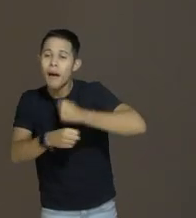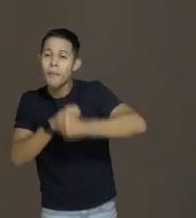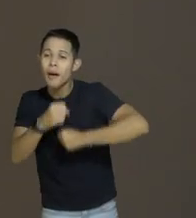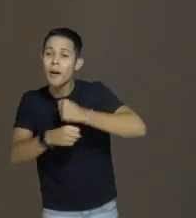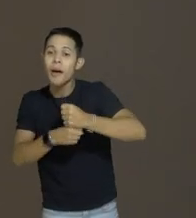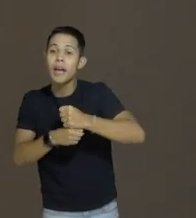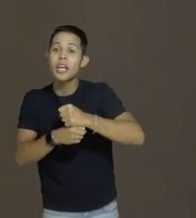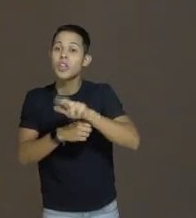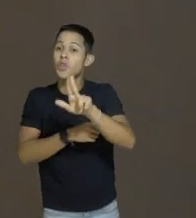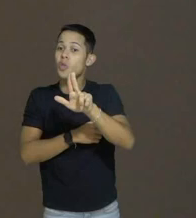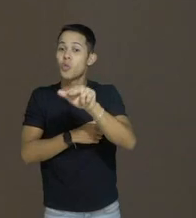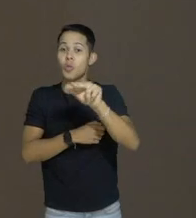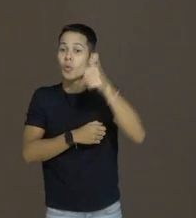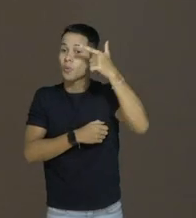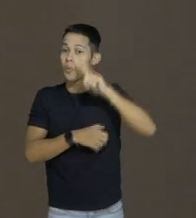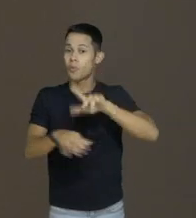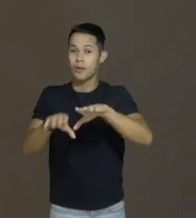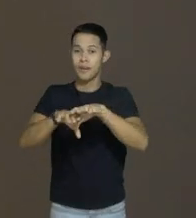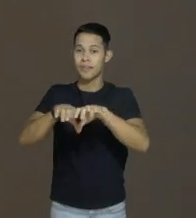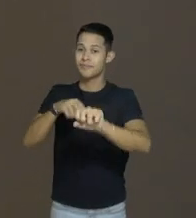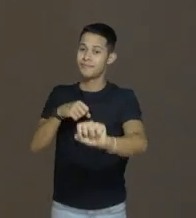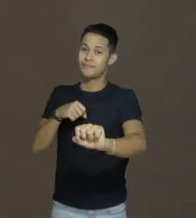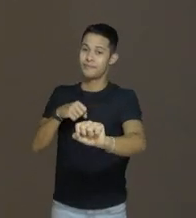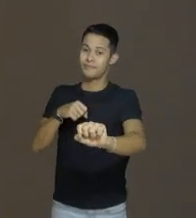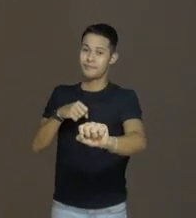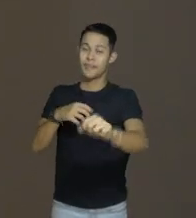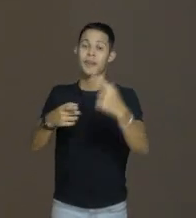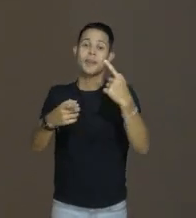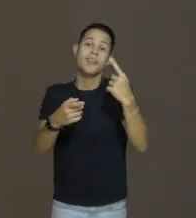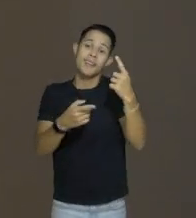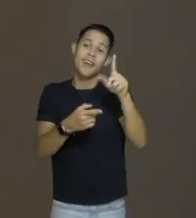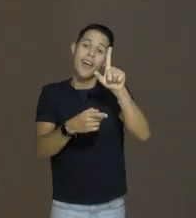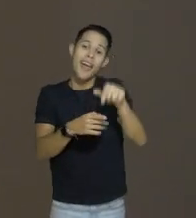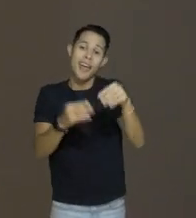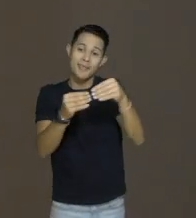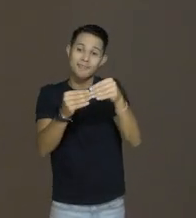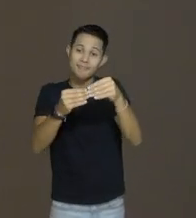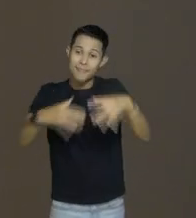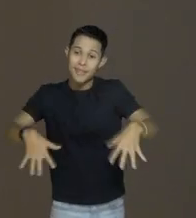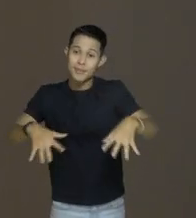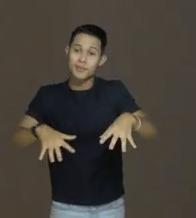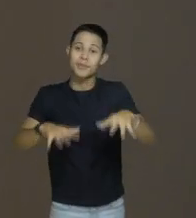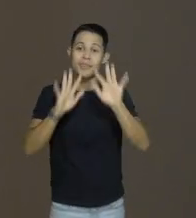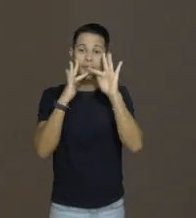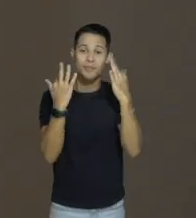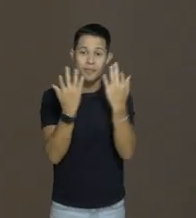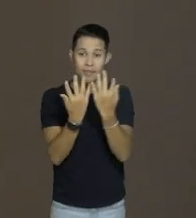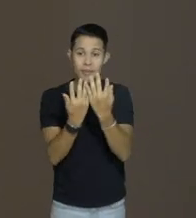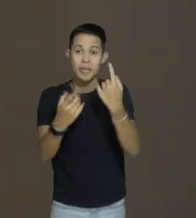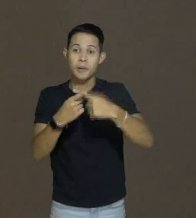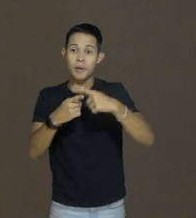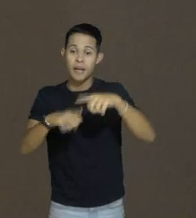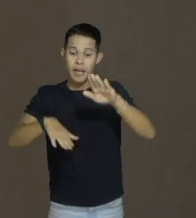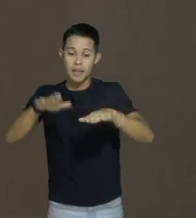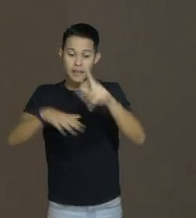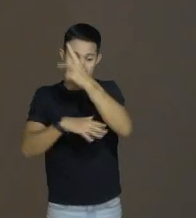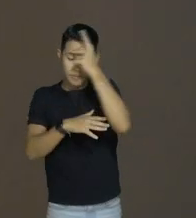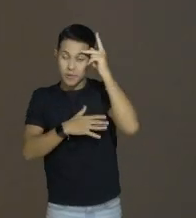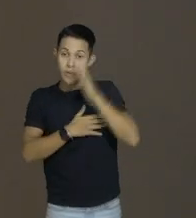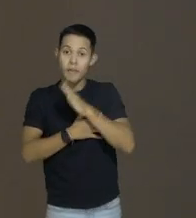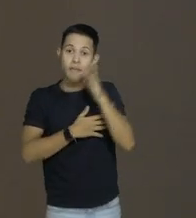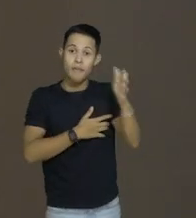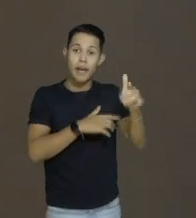família dessa pessoa, que normalmente estão em empregos que não condiz com o nível de inteligência e de conhecimento deles, estão